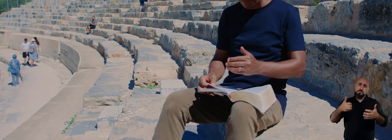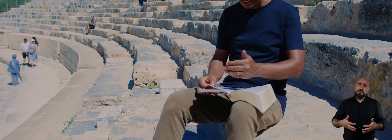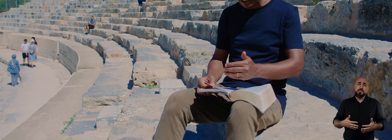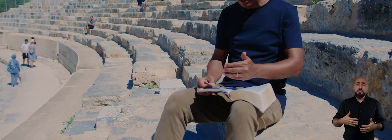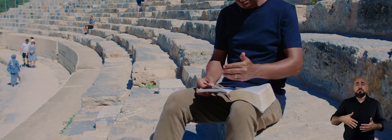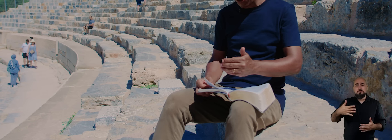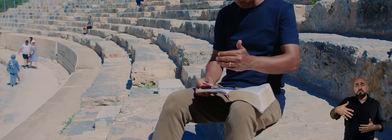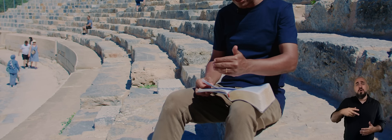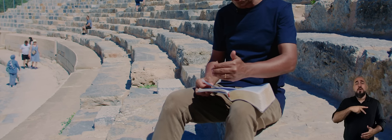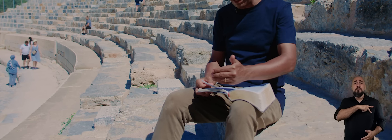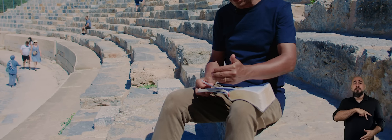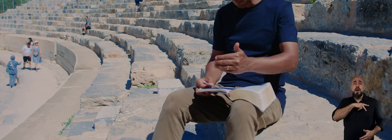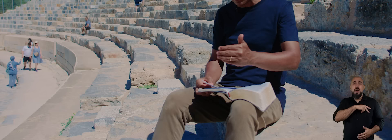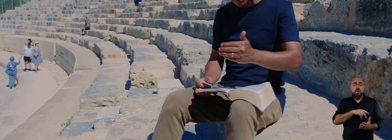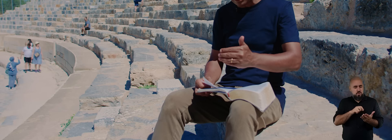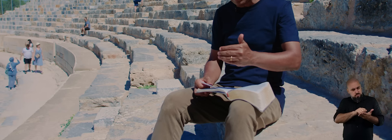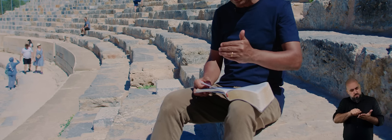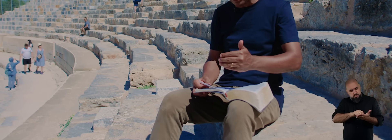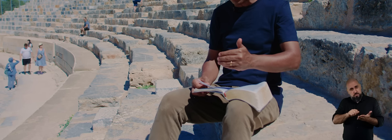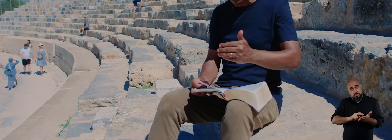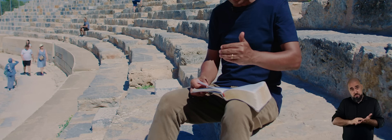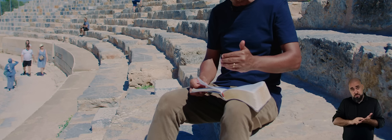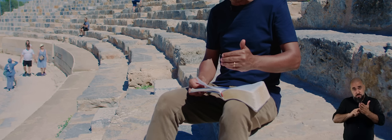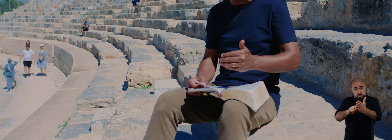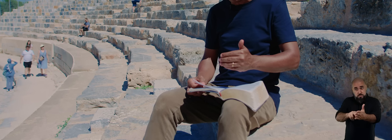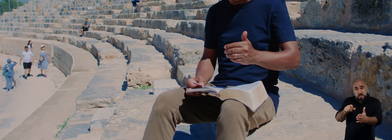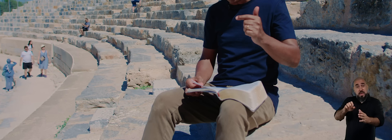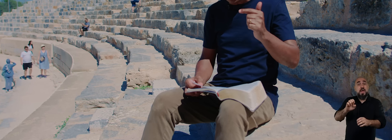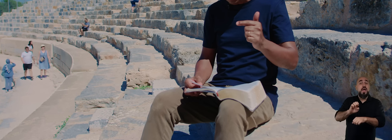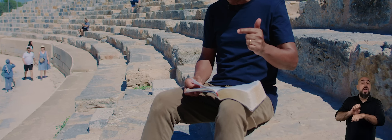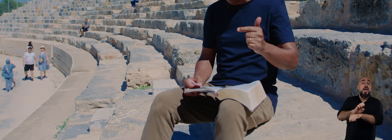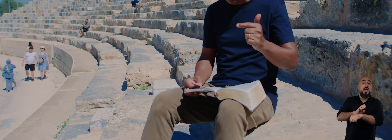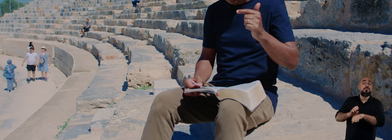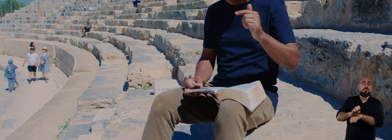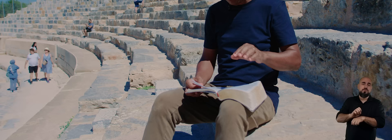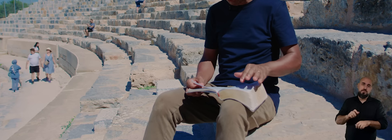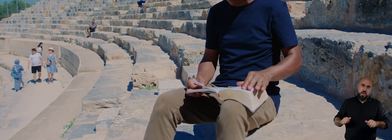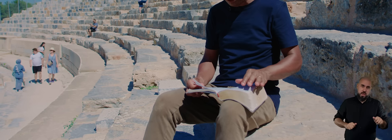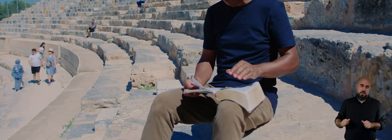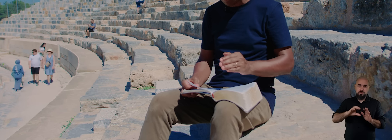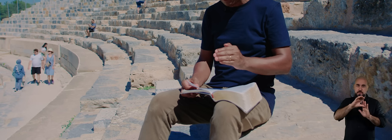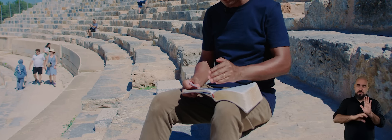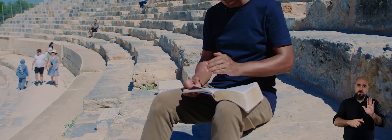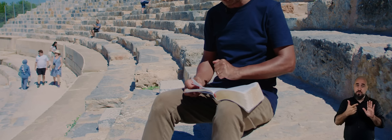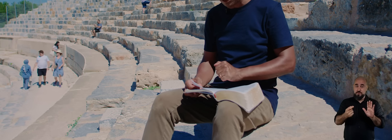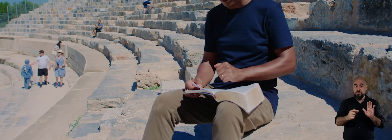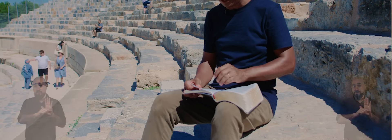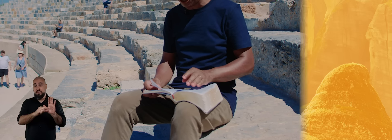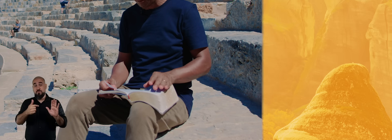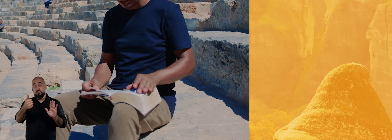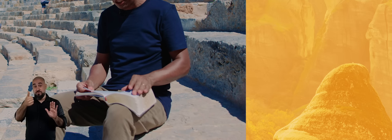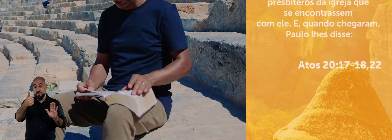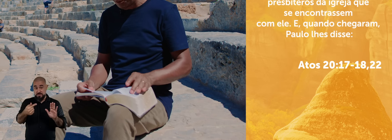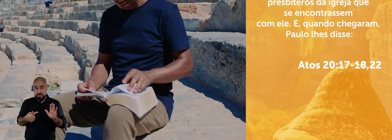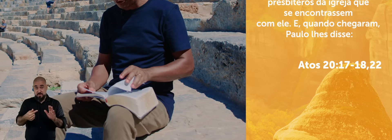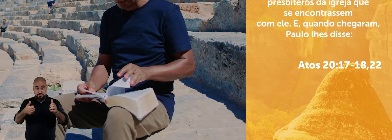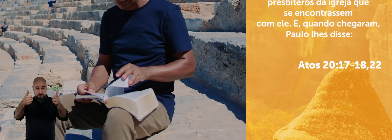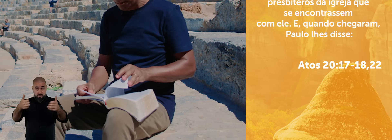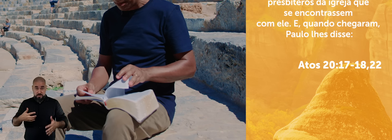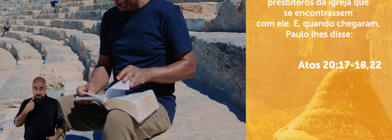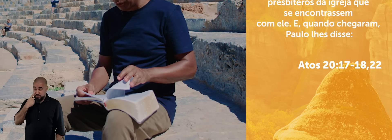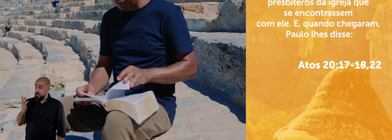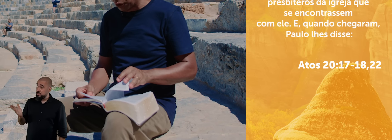Paulo fala aos presbíteros da igreja de Éfeso. Isso está em Atos, capítulo 20, versículo 17. De